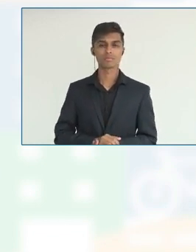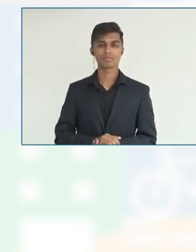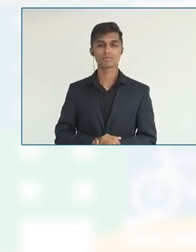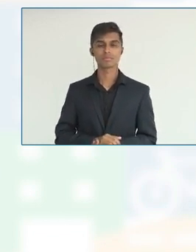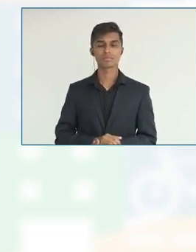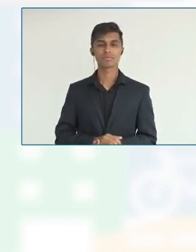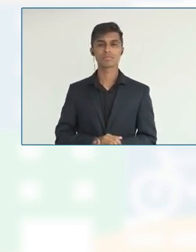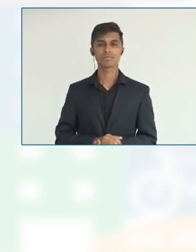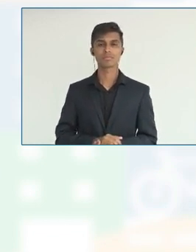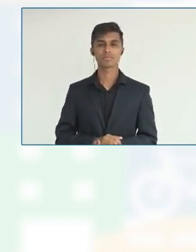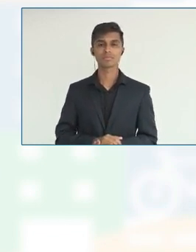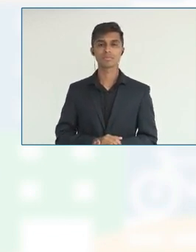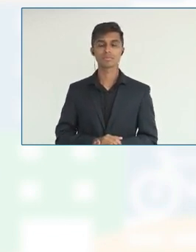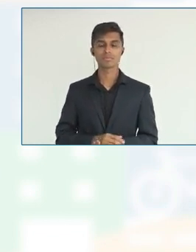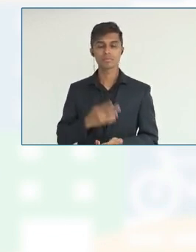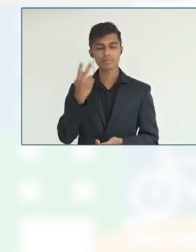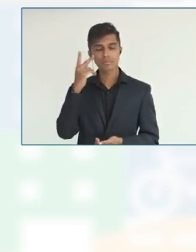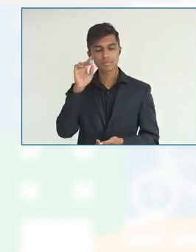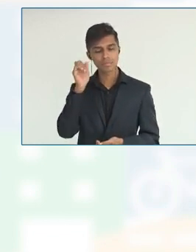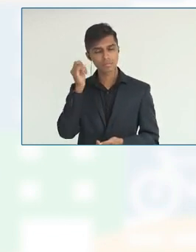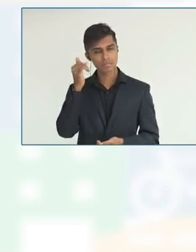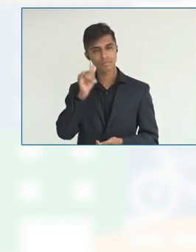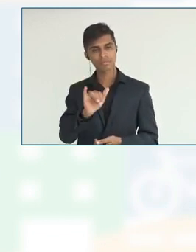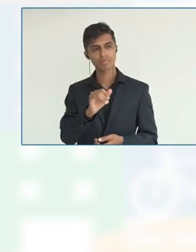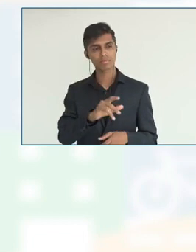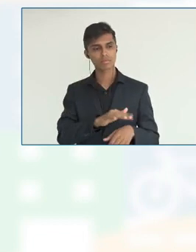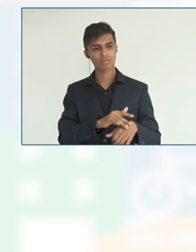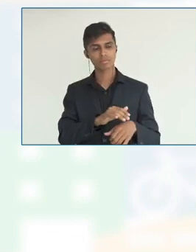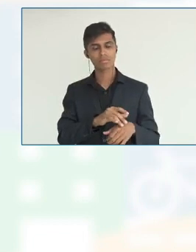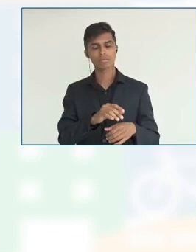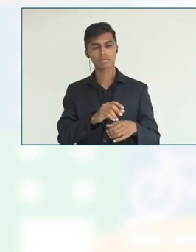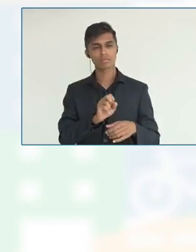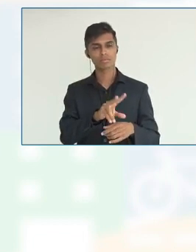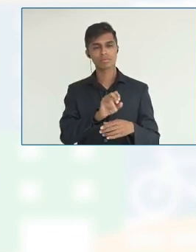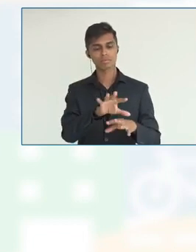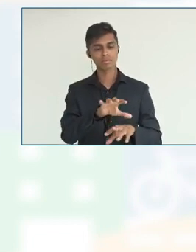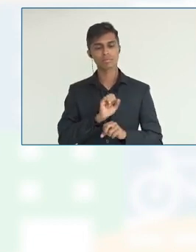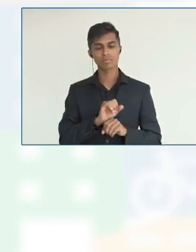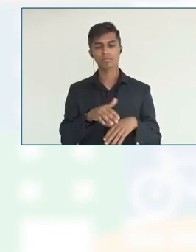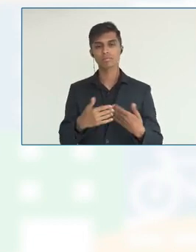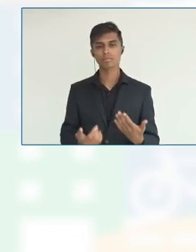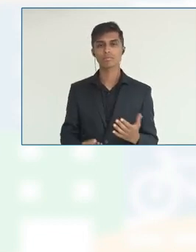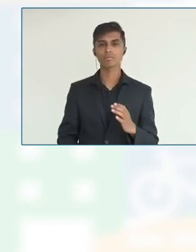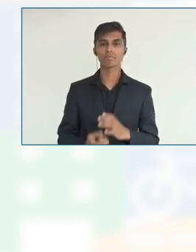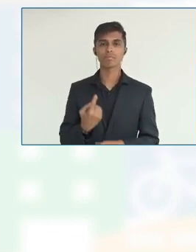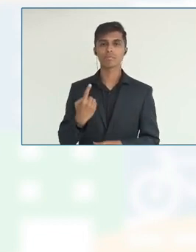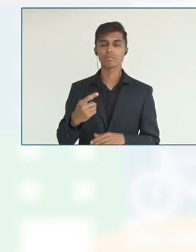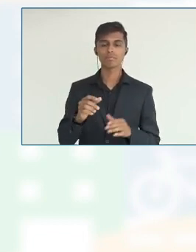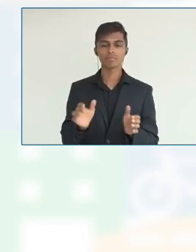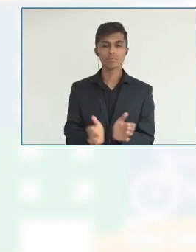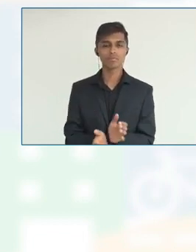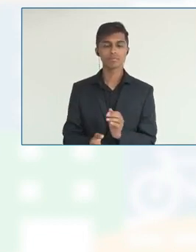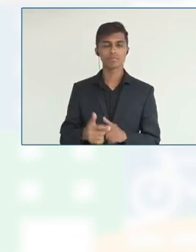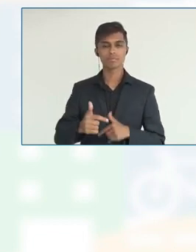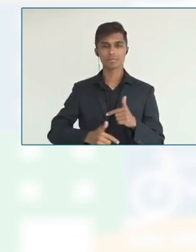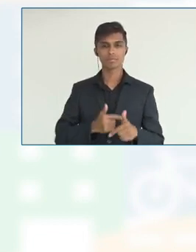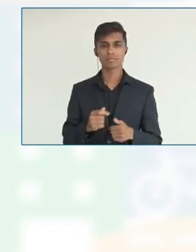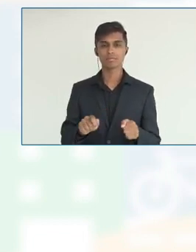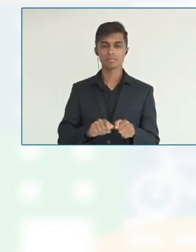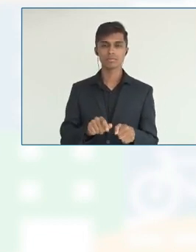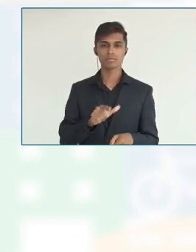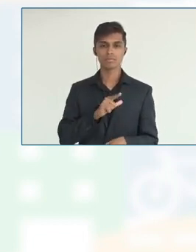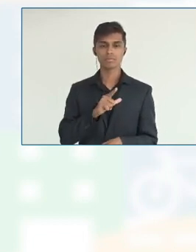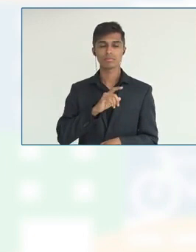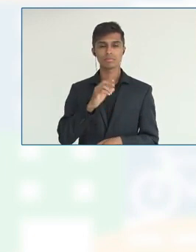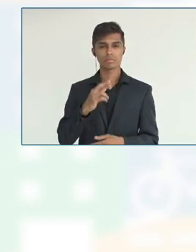caso das intoxicações. Então, foi criado um grupo de trabalho com a responsabilidade, né, com a incumbência